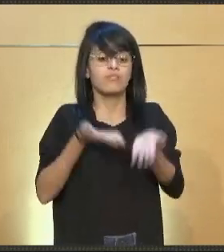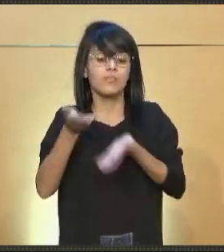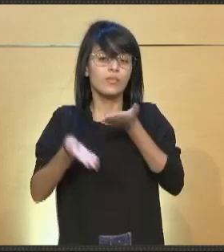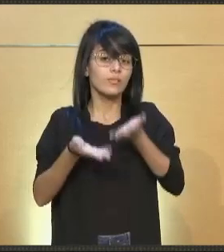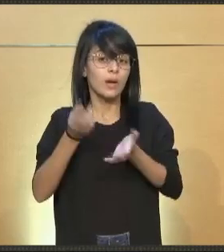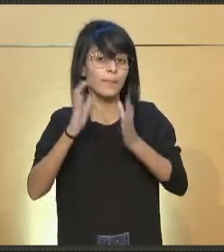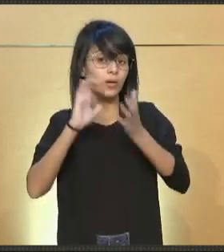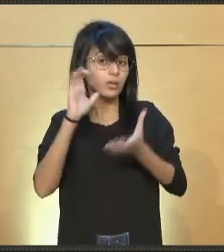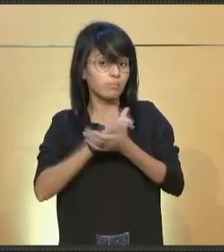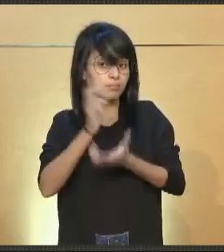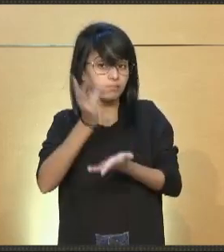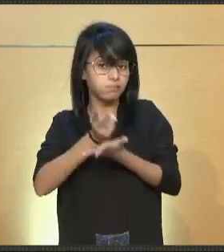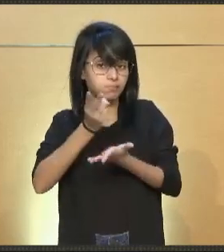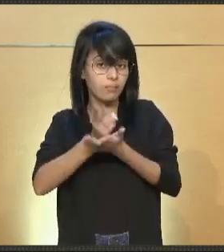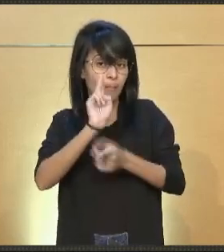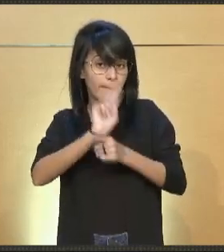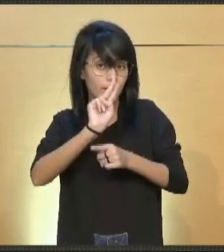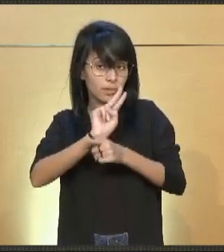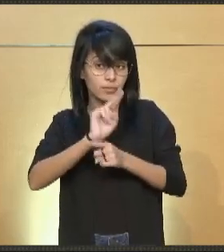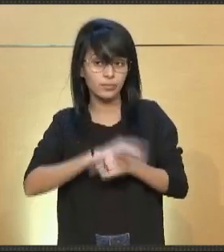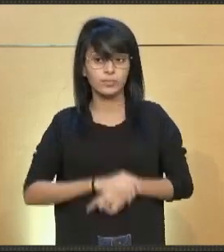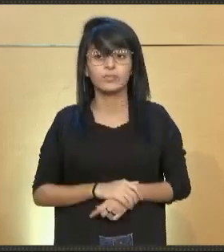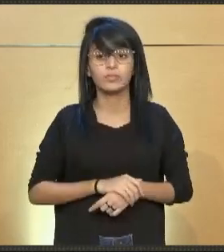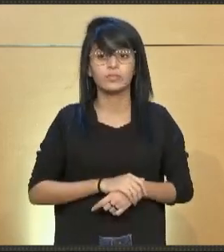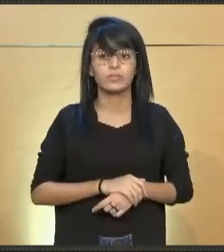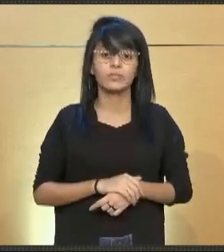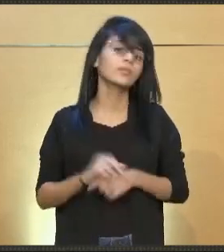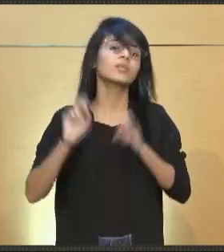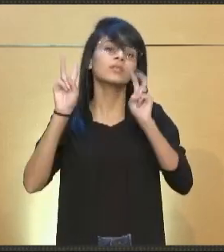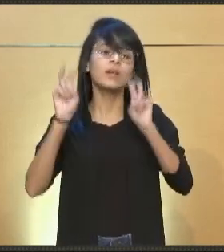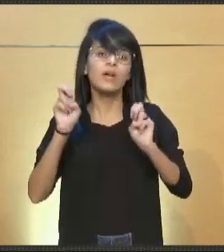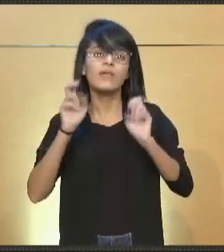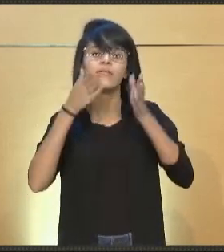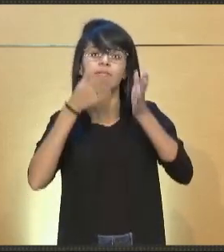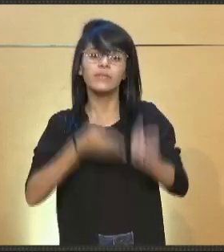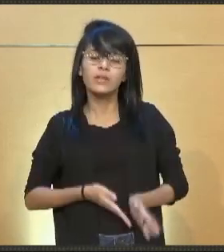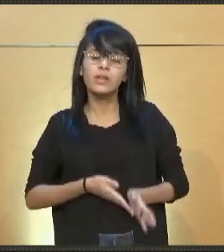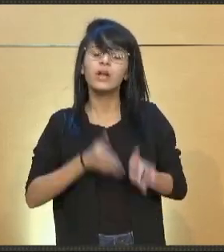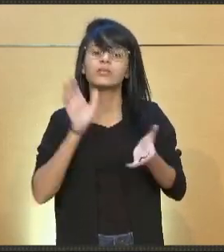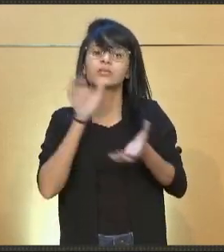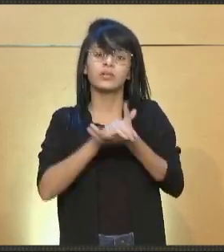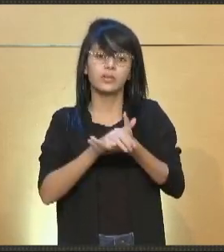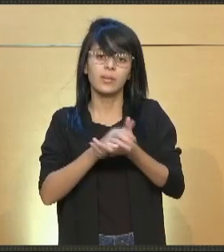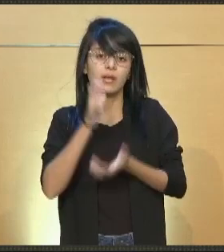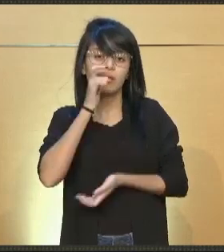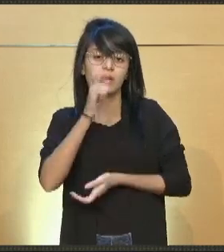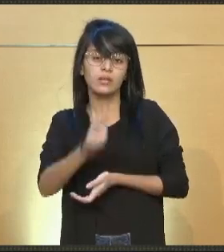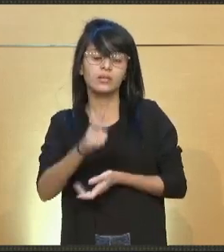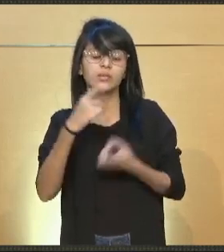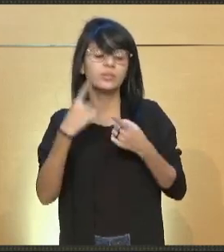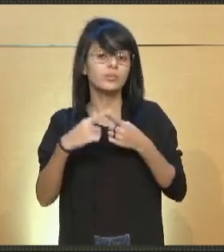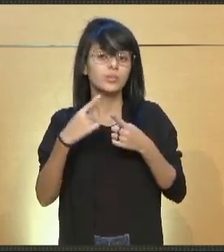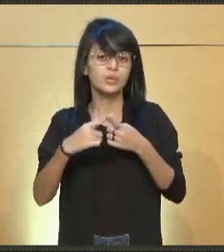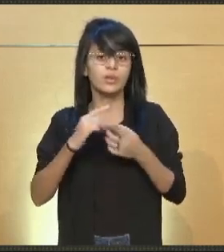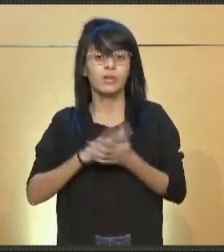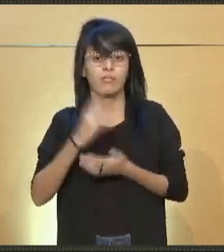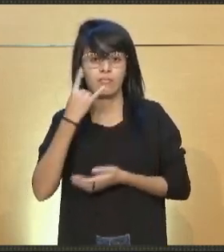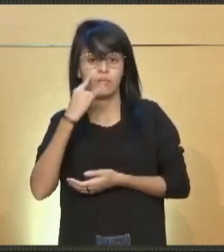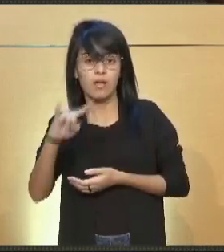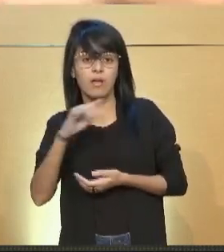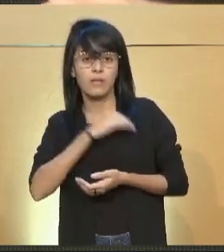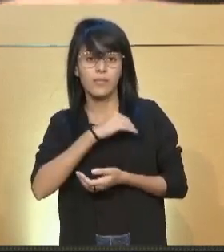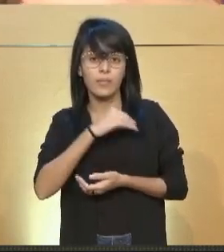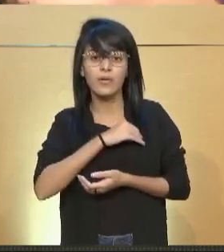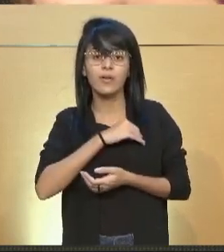É claro que o tema da nossa lição fala da fidelidade no matrimônio, no casamento. E isso é bem interessante porque o adultério, o